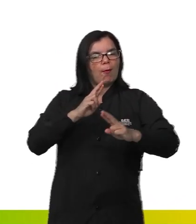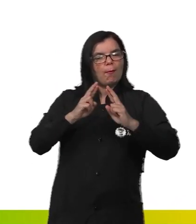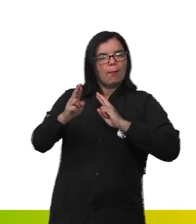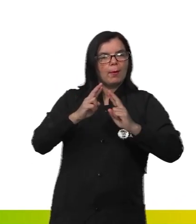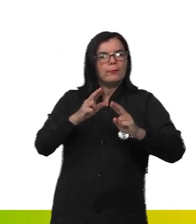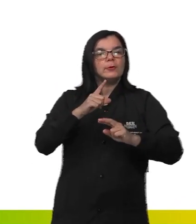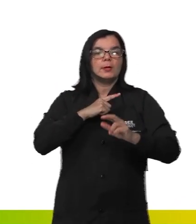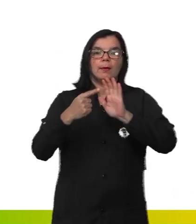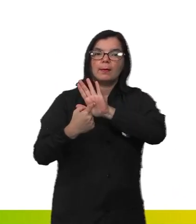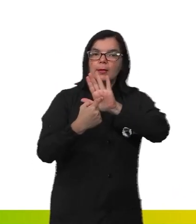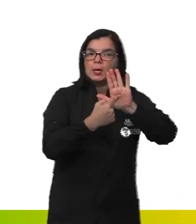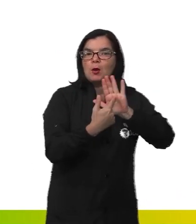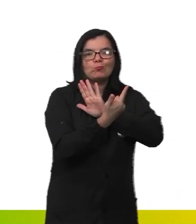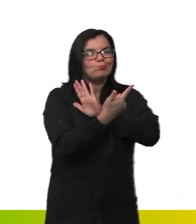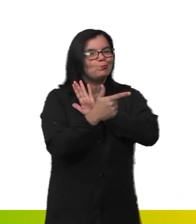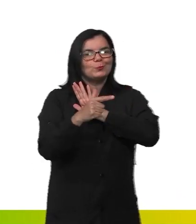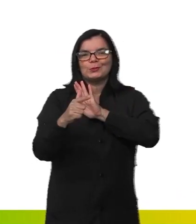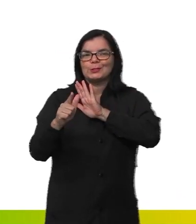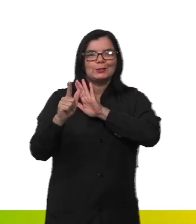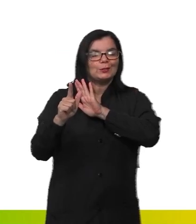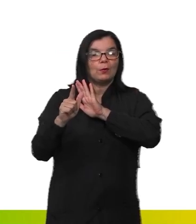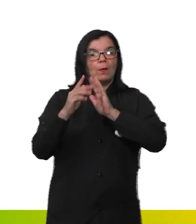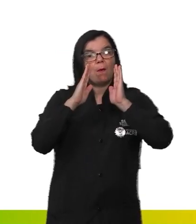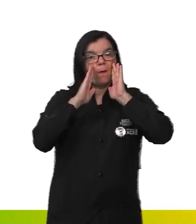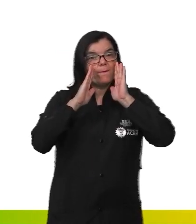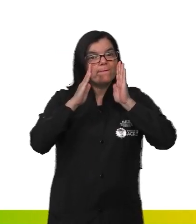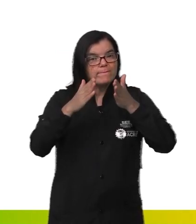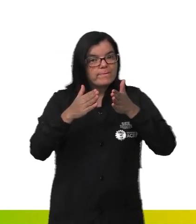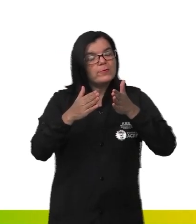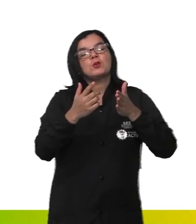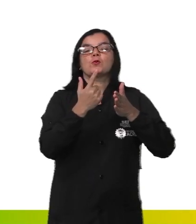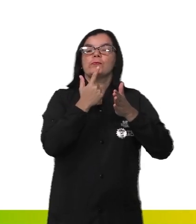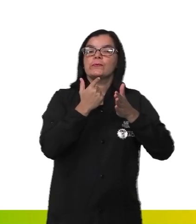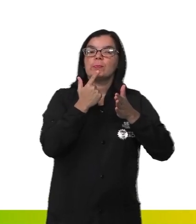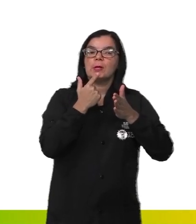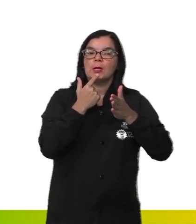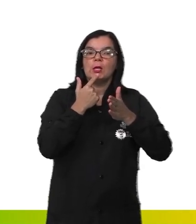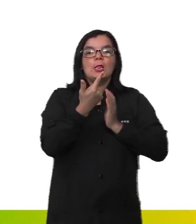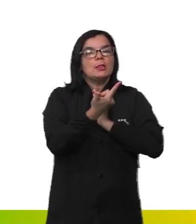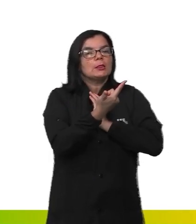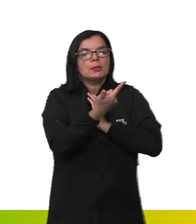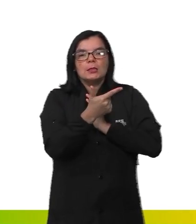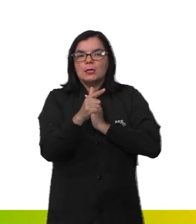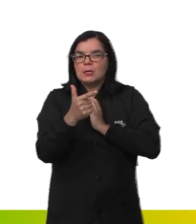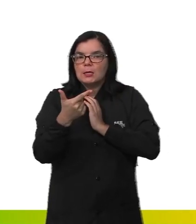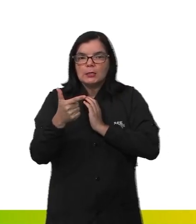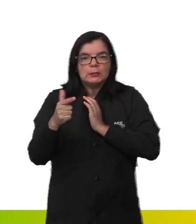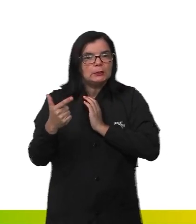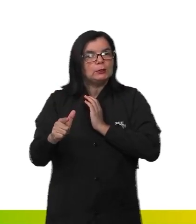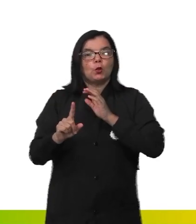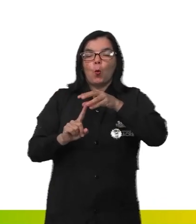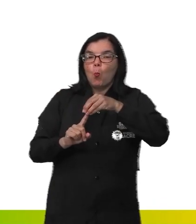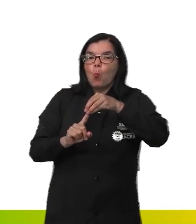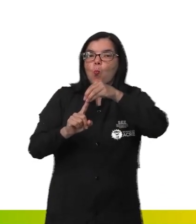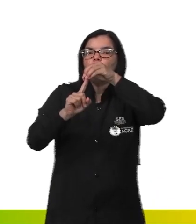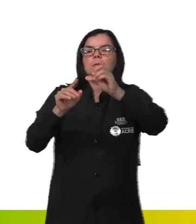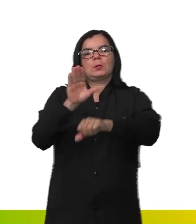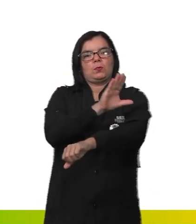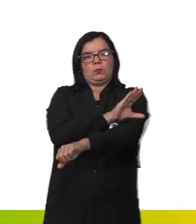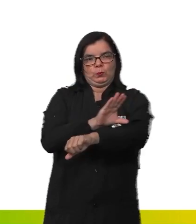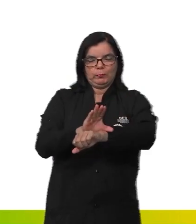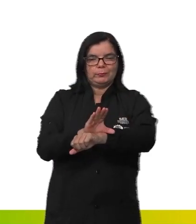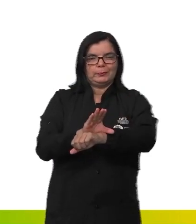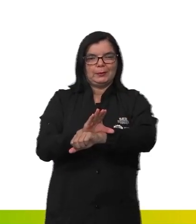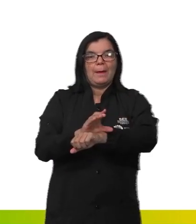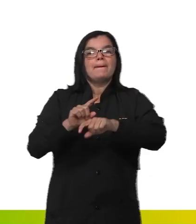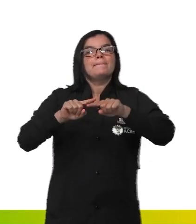ela, fica evidente que não foca, olha, já está até grifadinho, bem bonitinho para vocês. Não existe uma única